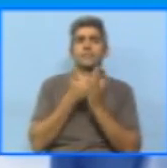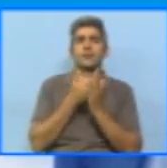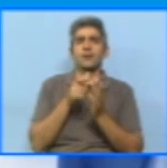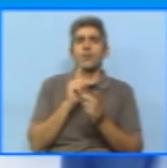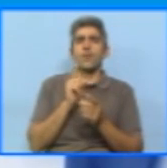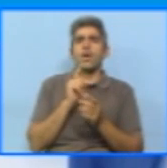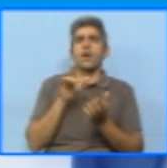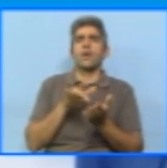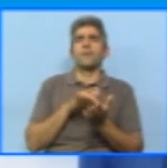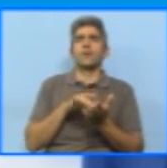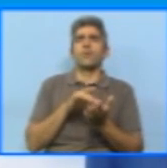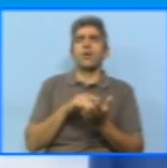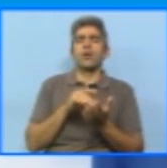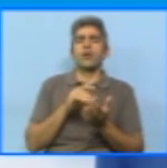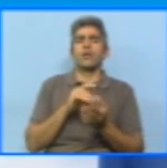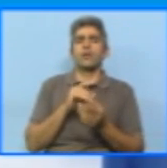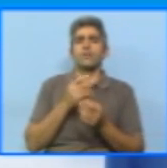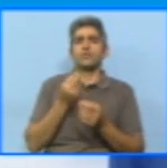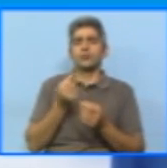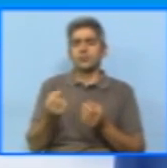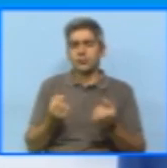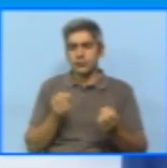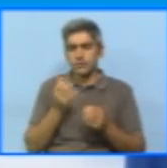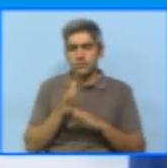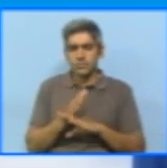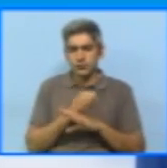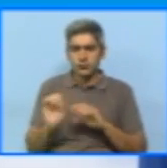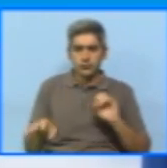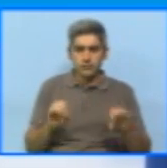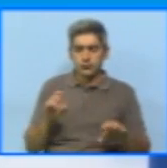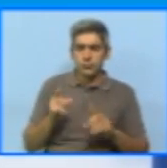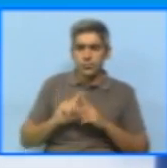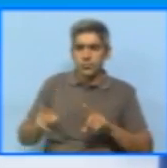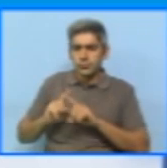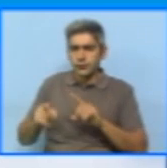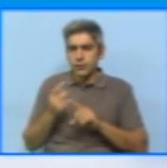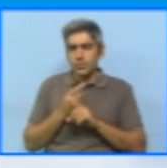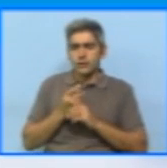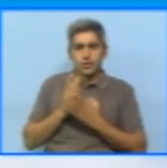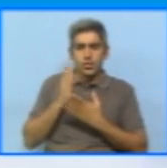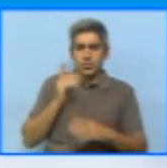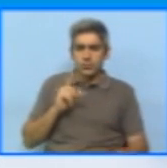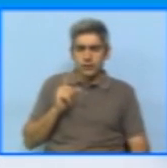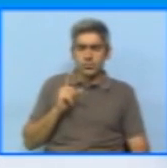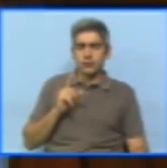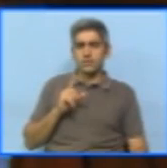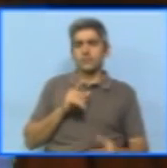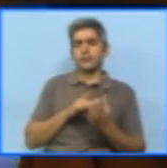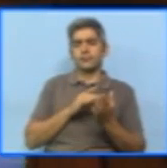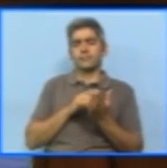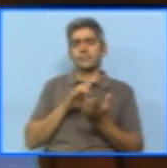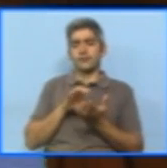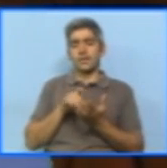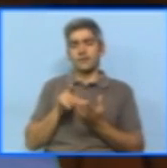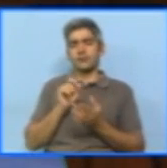um manual com muitas gavetas de proibições. A Bíblia é